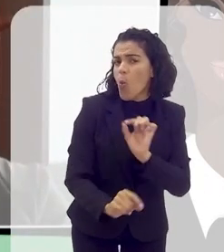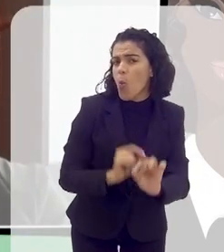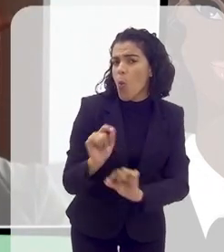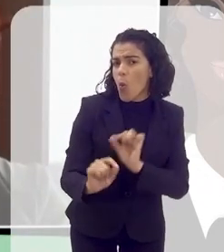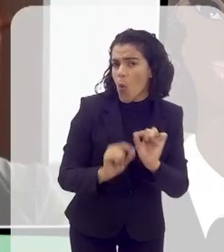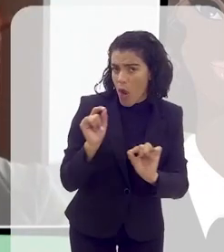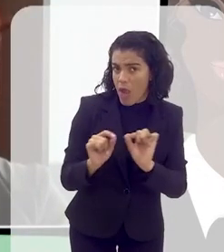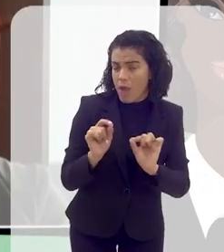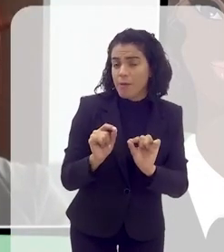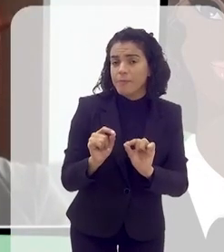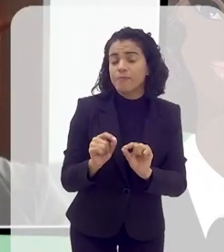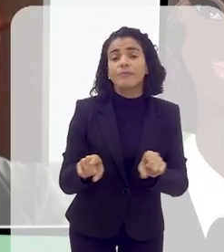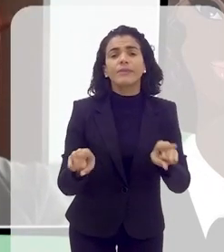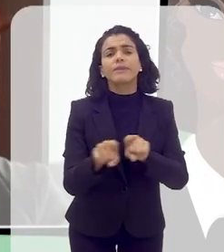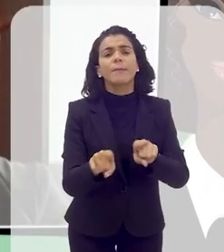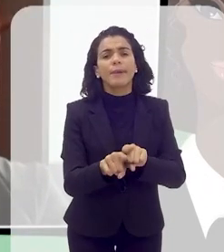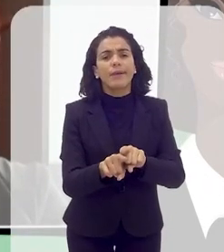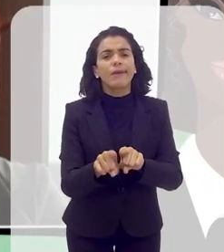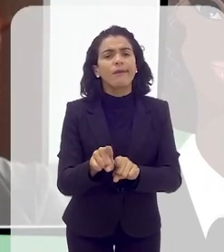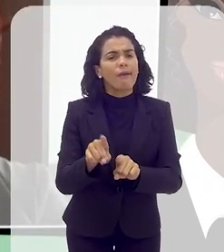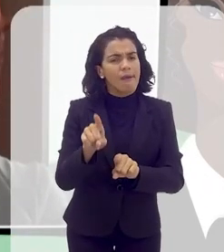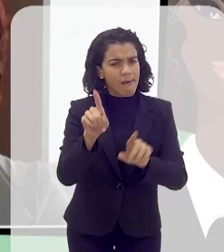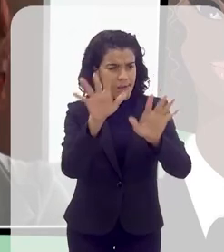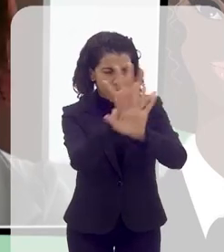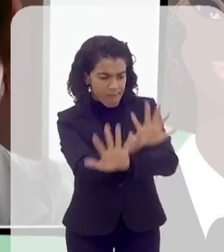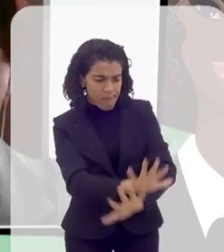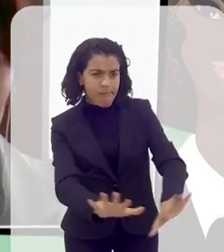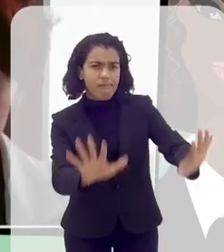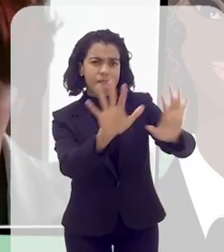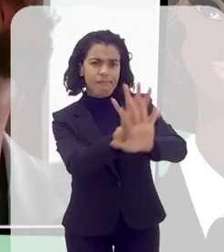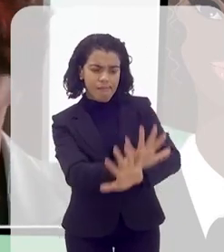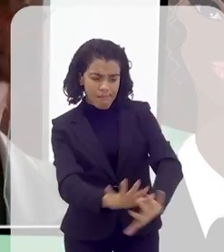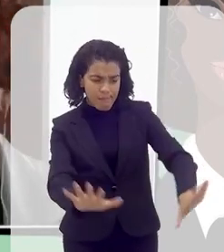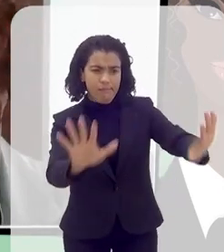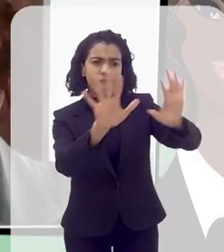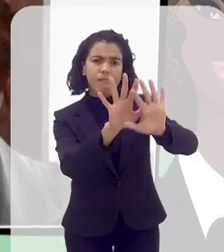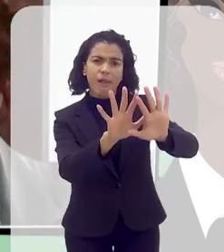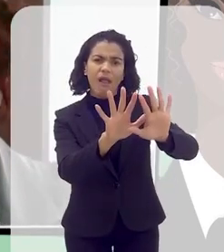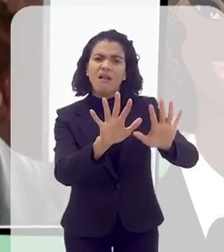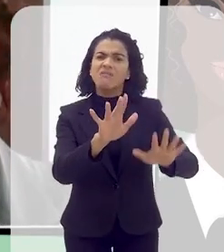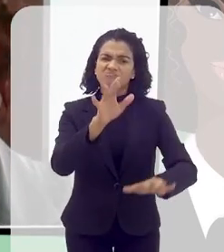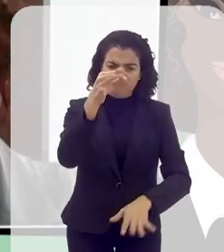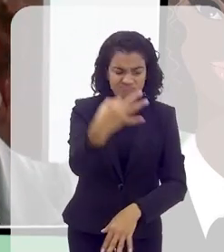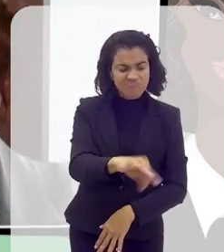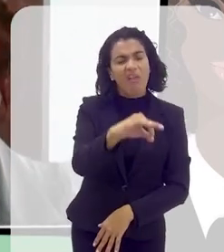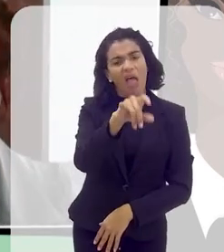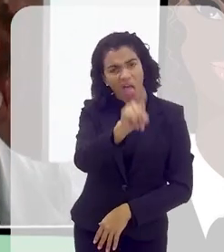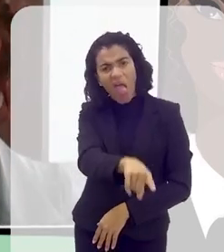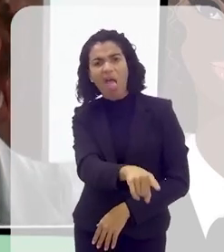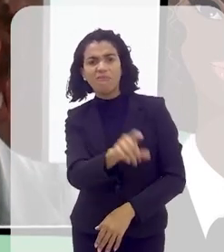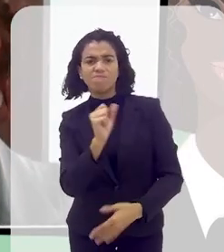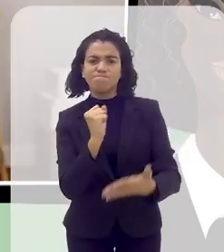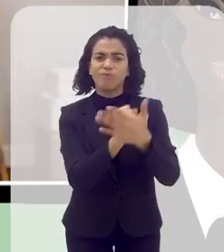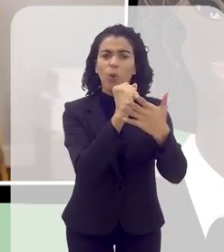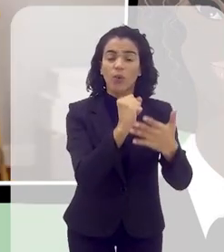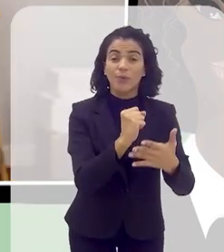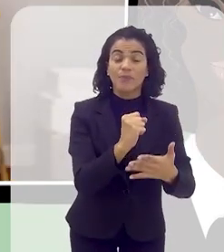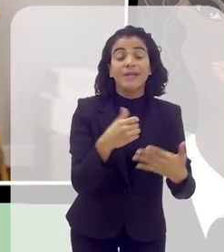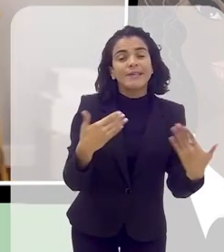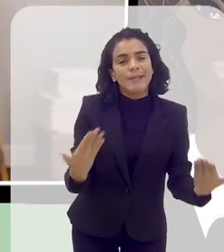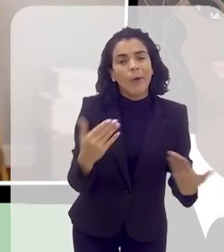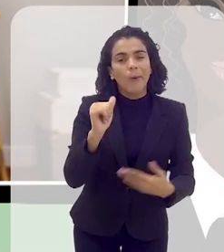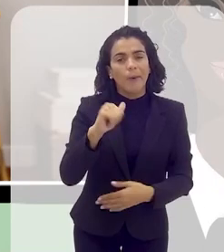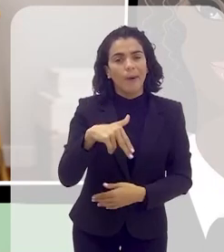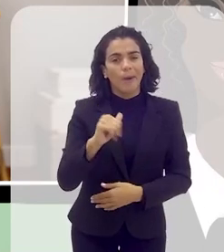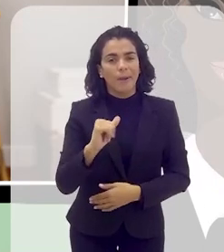O que ela representa e o que o estereótipo afirma que ela representa, talvez. Então,